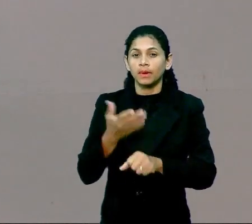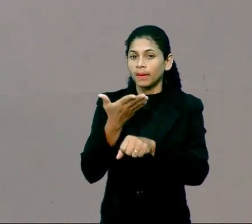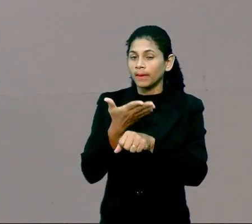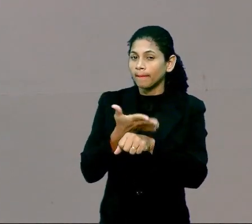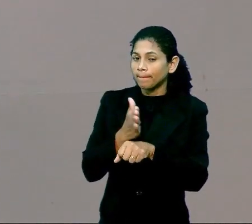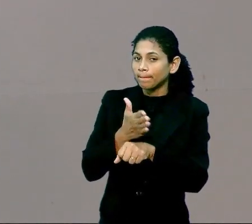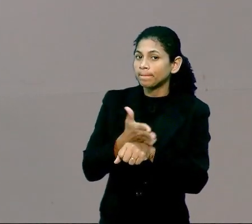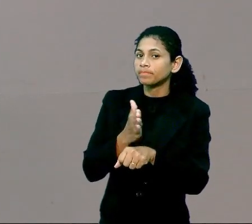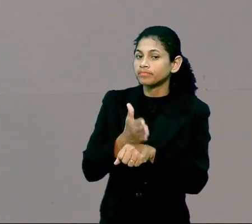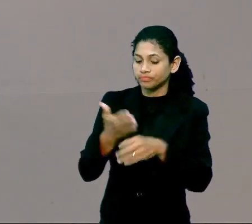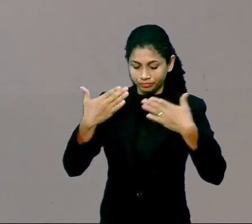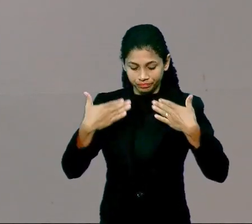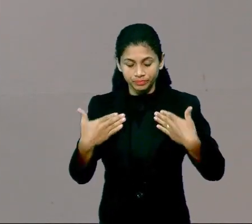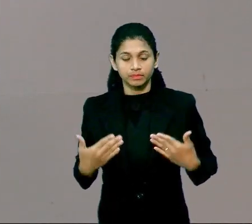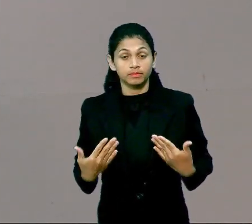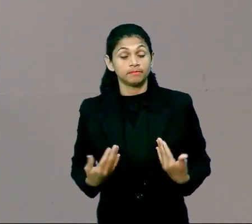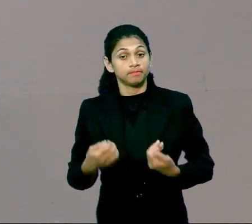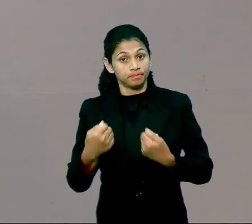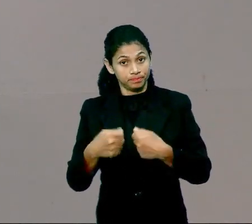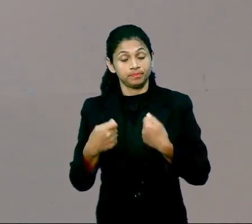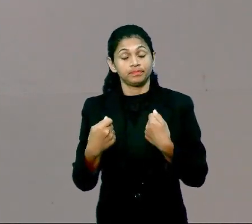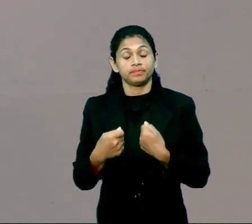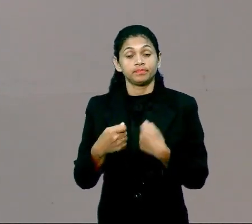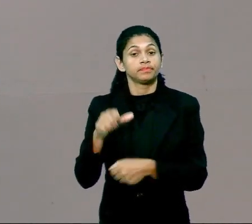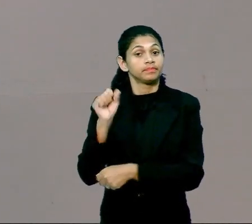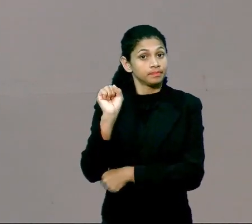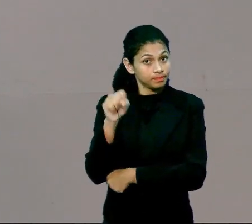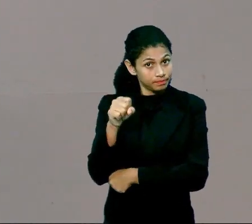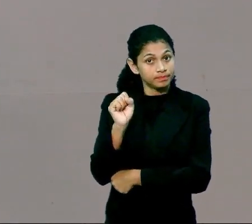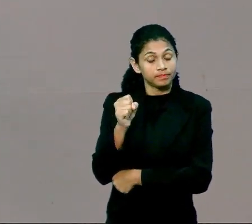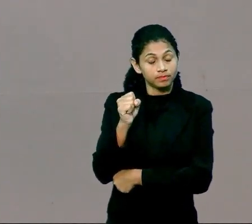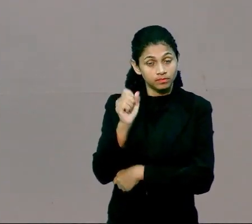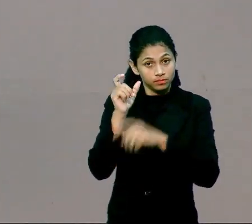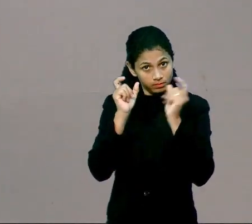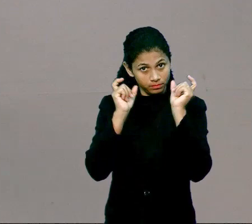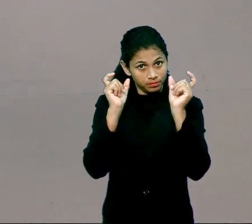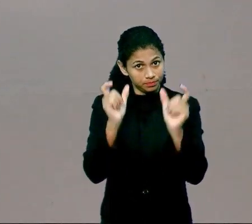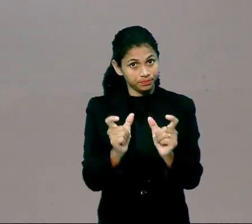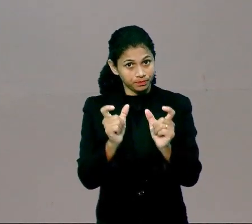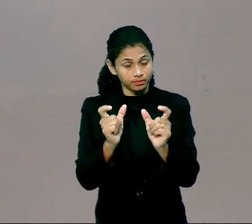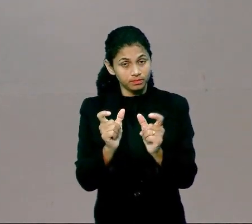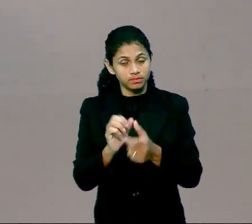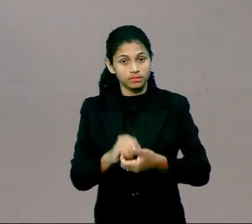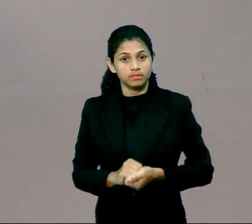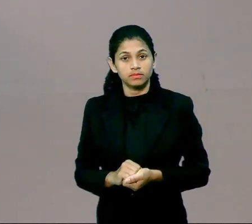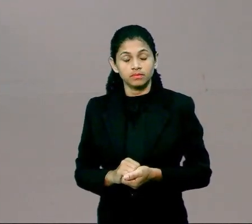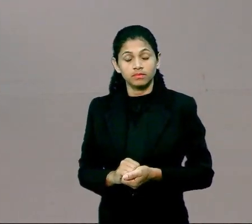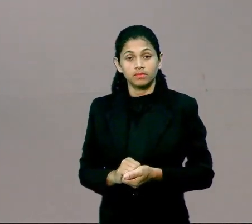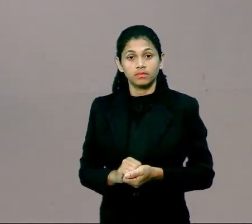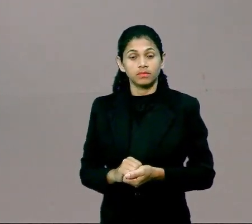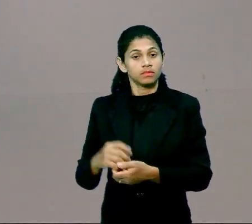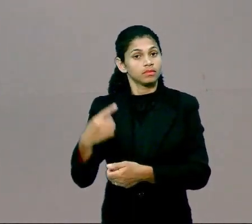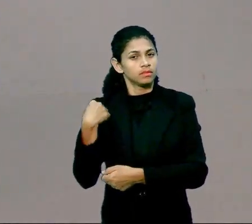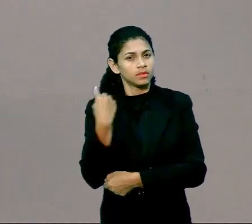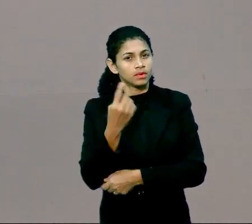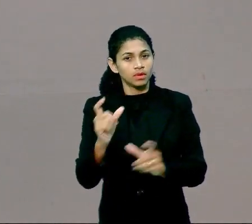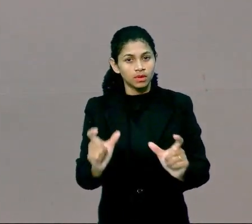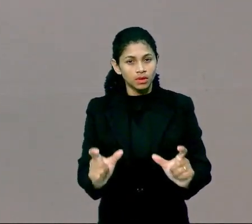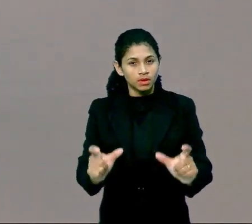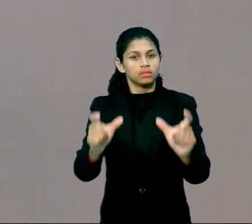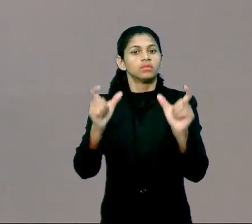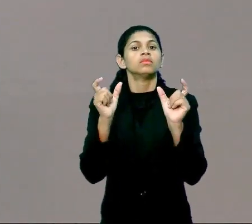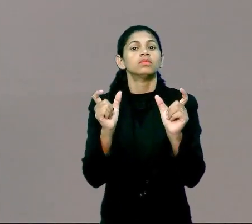estrutura corporal, ela deve sim ser levada em consideração. Tem que ser analisado isso. E aí aqui a gente vai frisar de uma seguinte